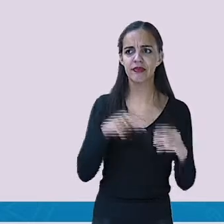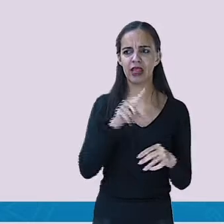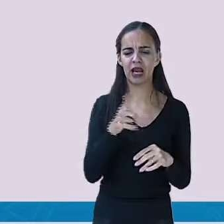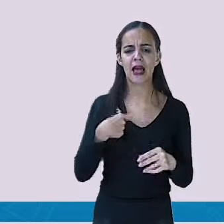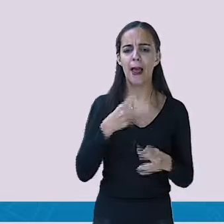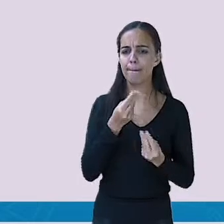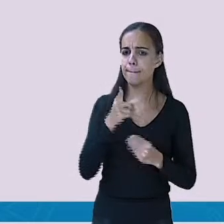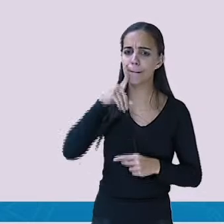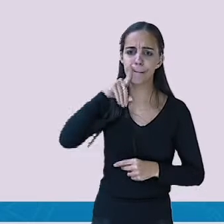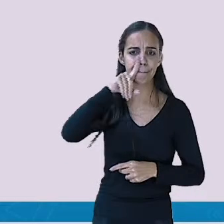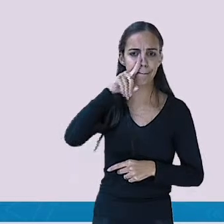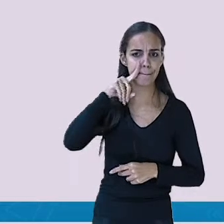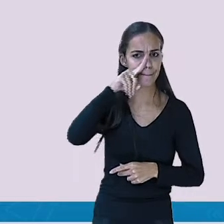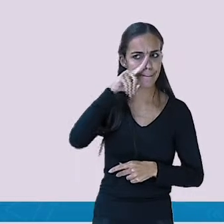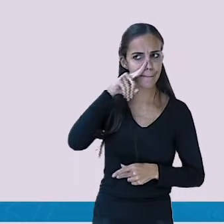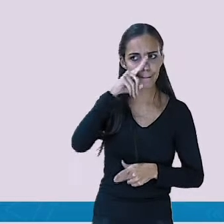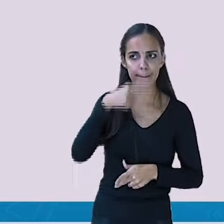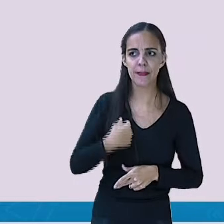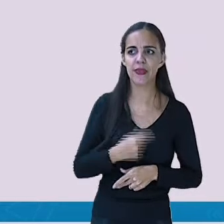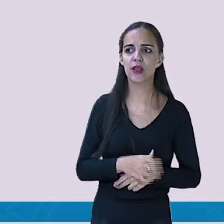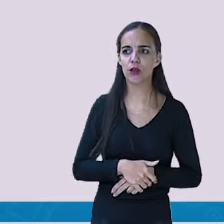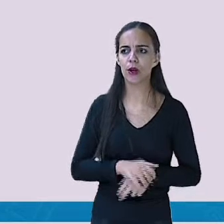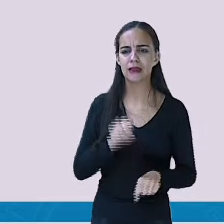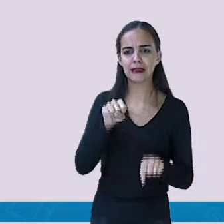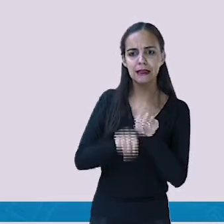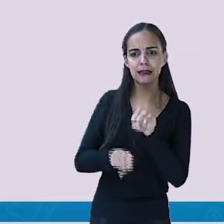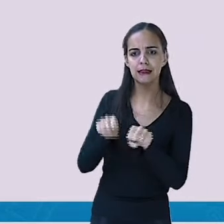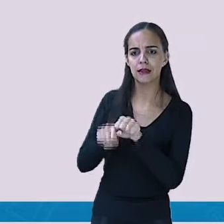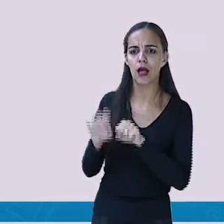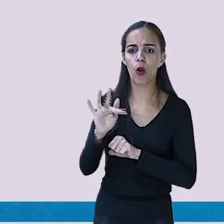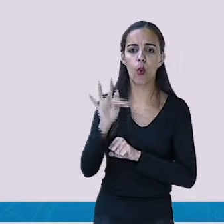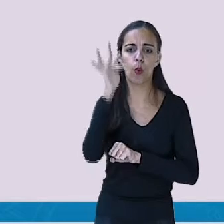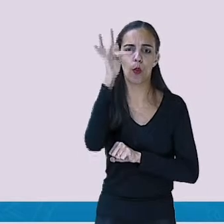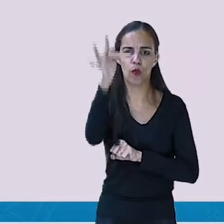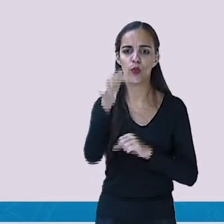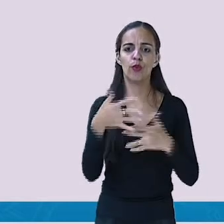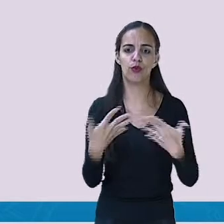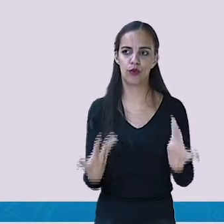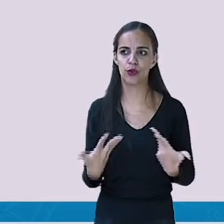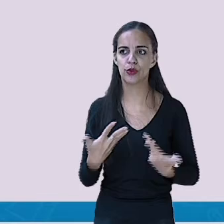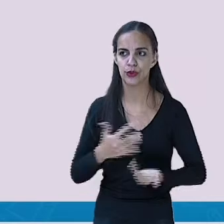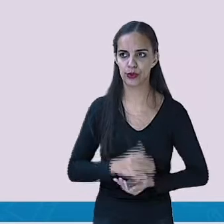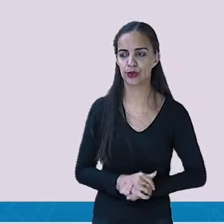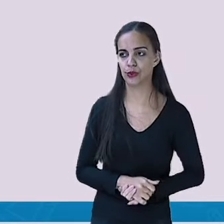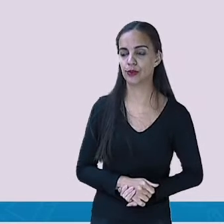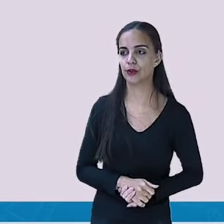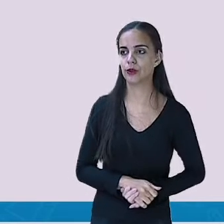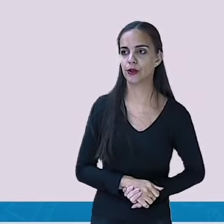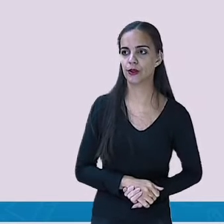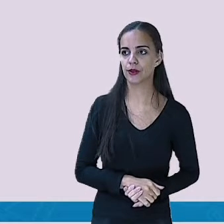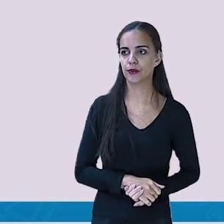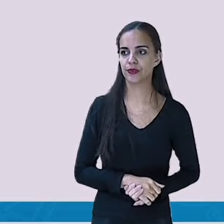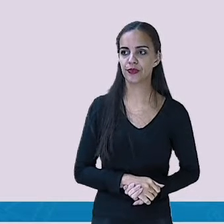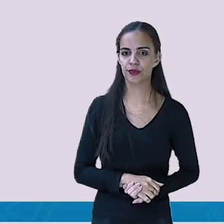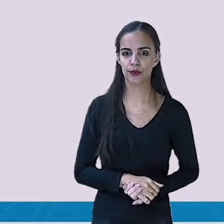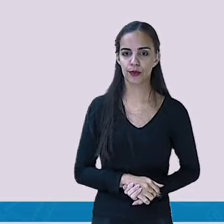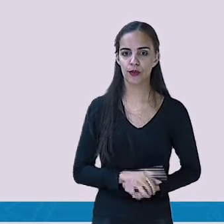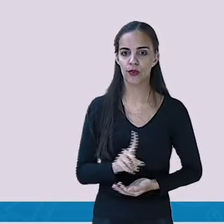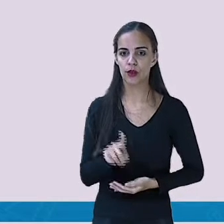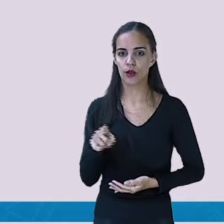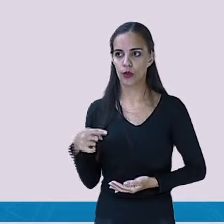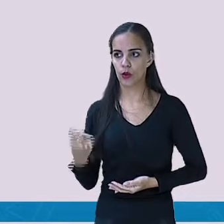criminosa, traz ao futuro do planeta, de modo geral.